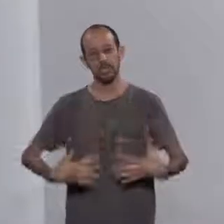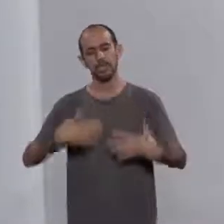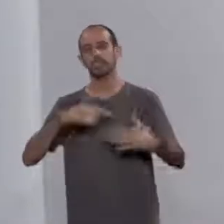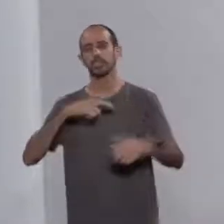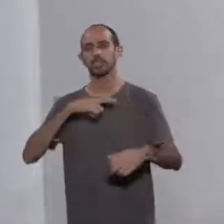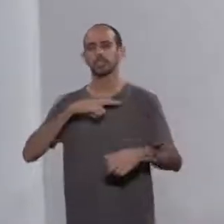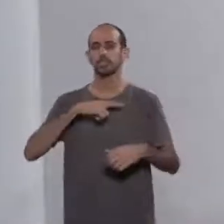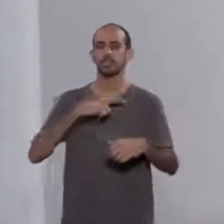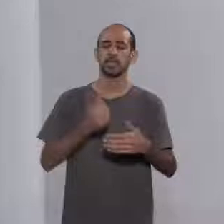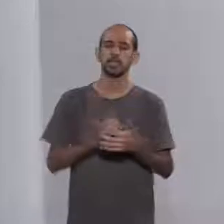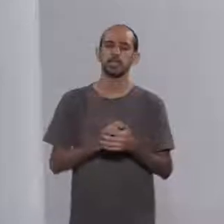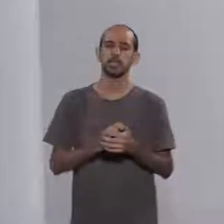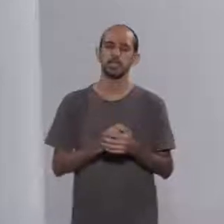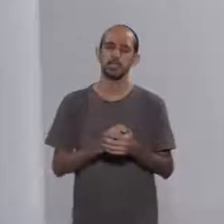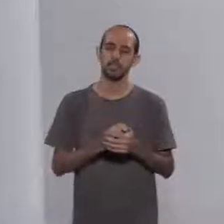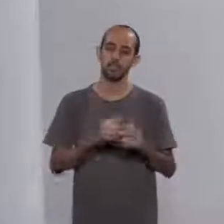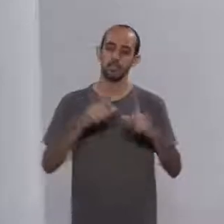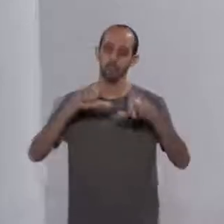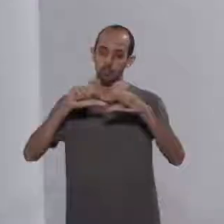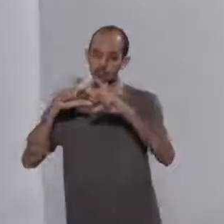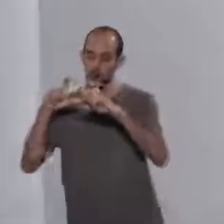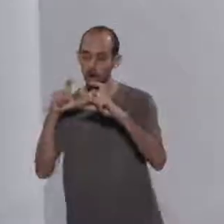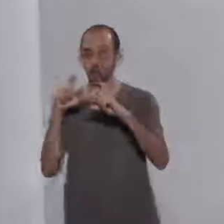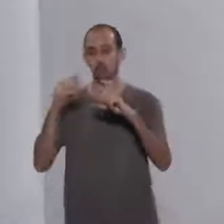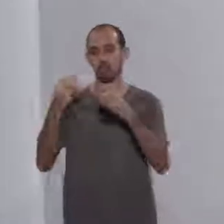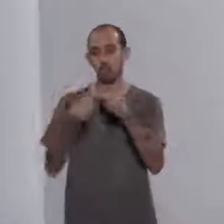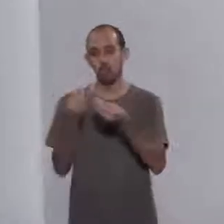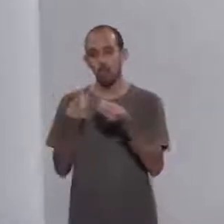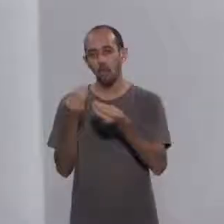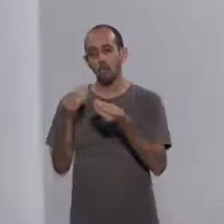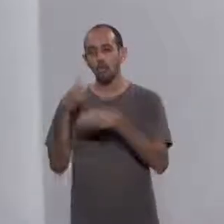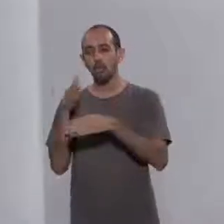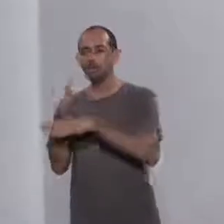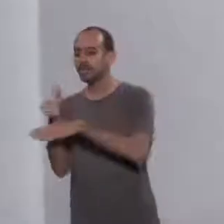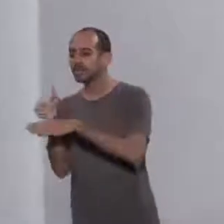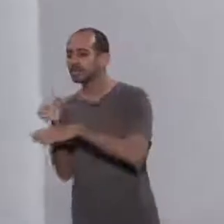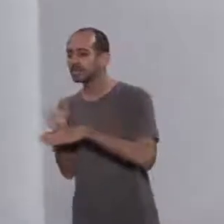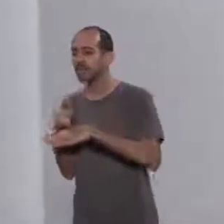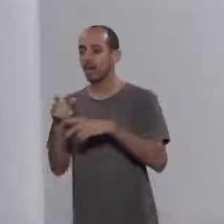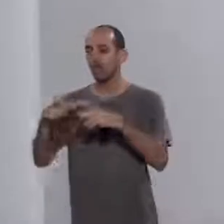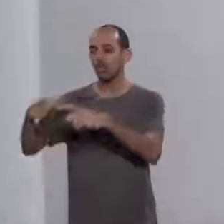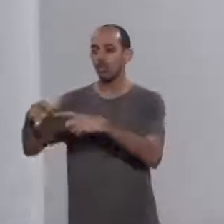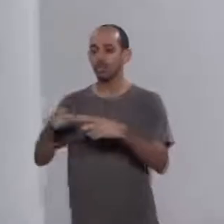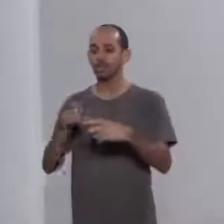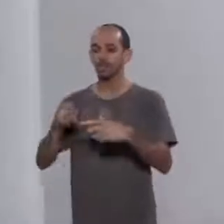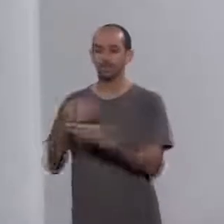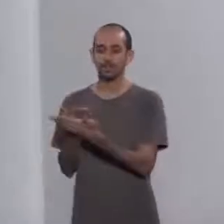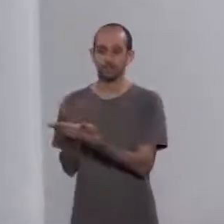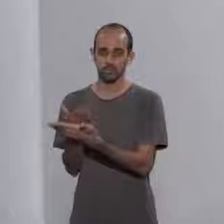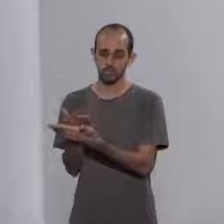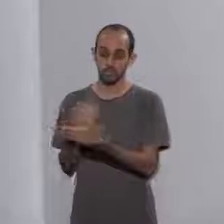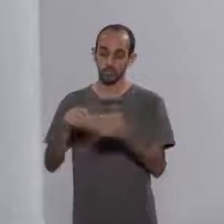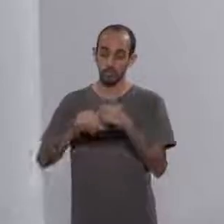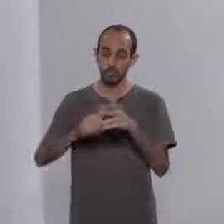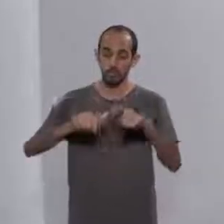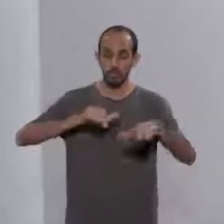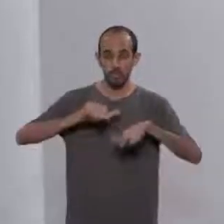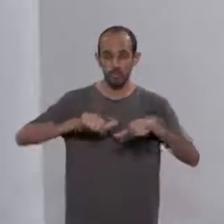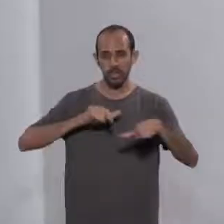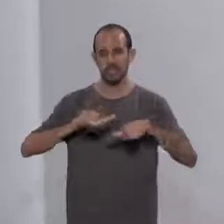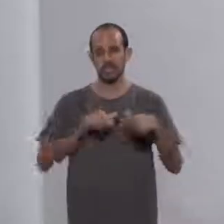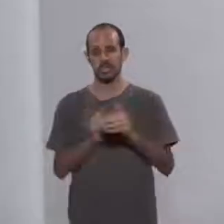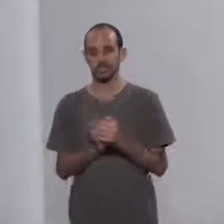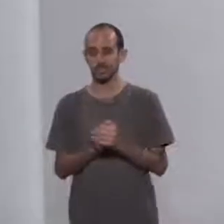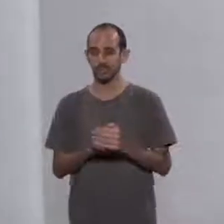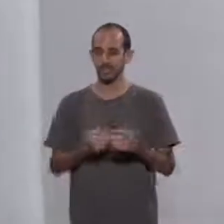daquele ali, com várias fotos, aonde era a sala que ele iria entrar. Então a gente fez o primeiro trabalho de receber aquele aluno ali.